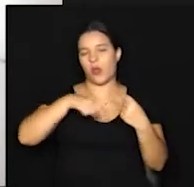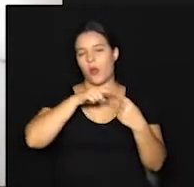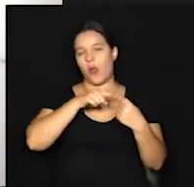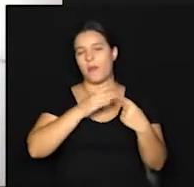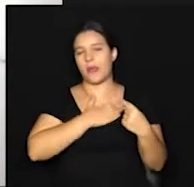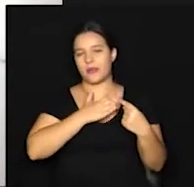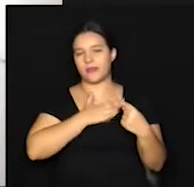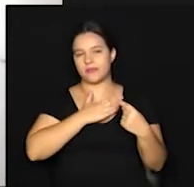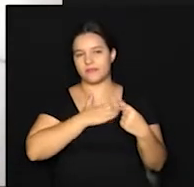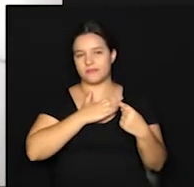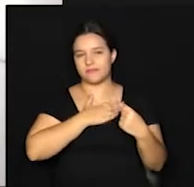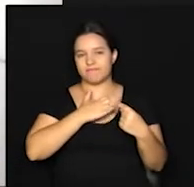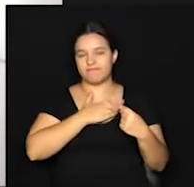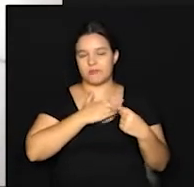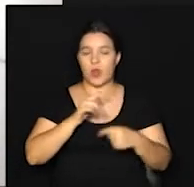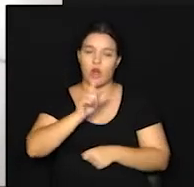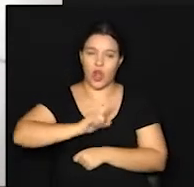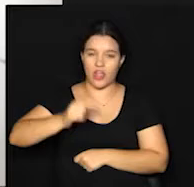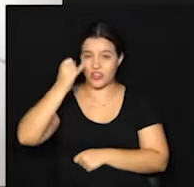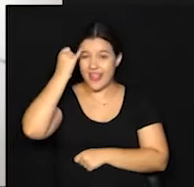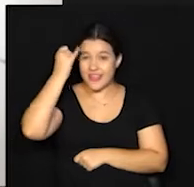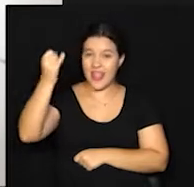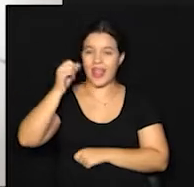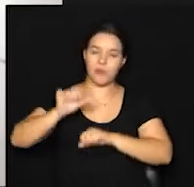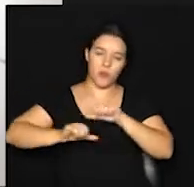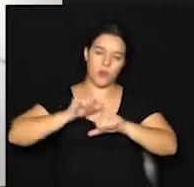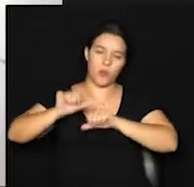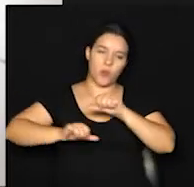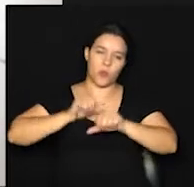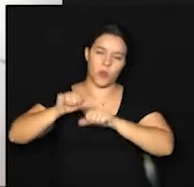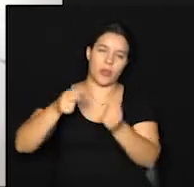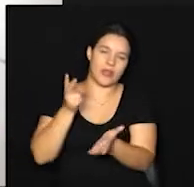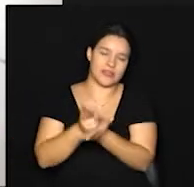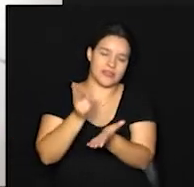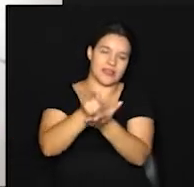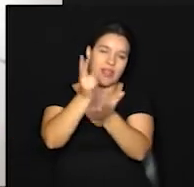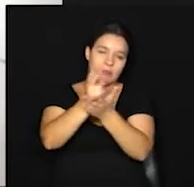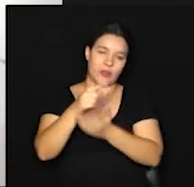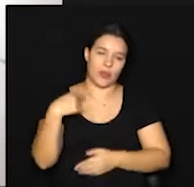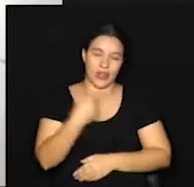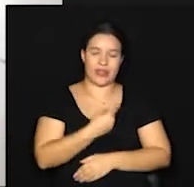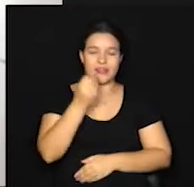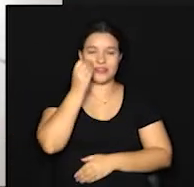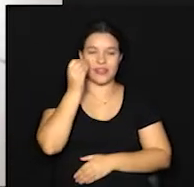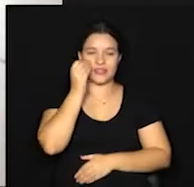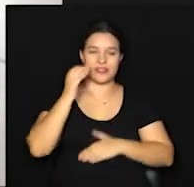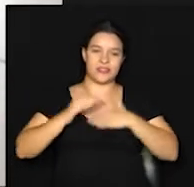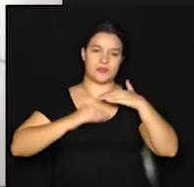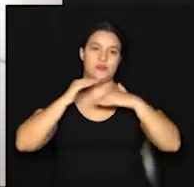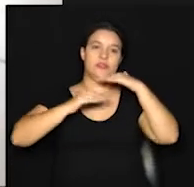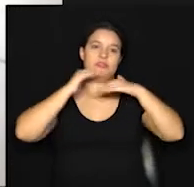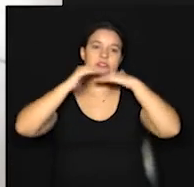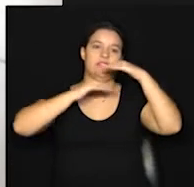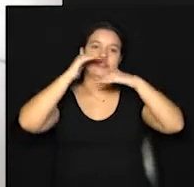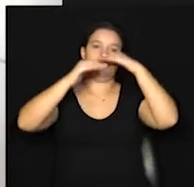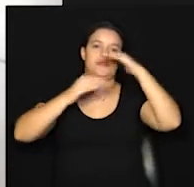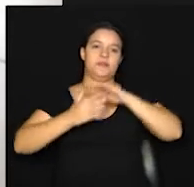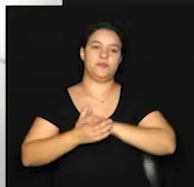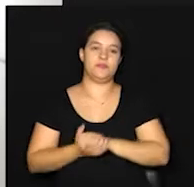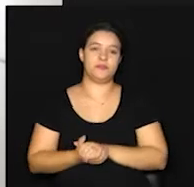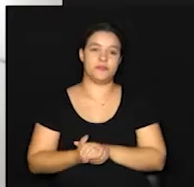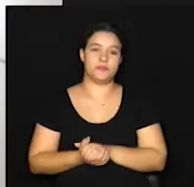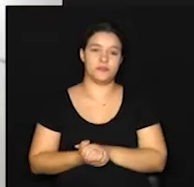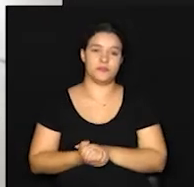com o tempo, porque a gente está em uma evolução constante, né? A gente tenta buscar uma evolução, uma desconstrução de